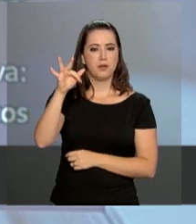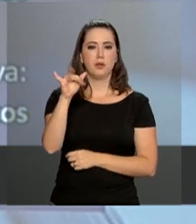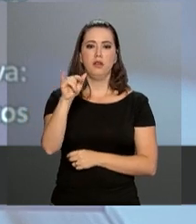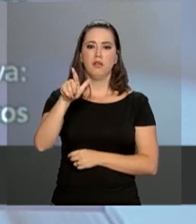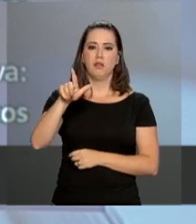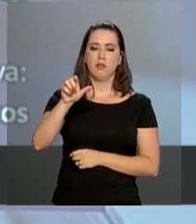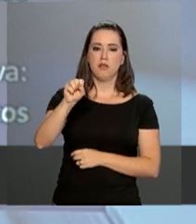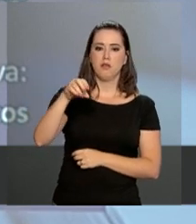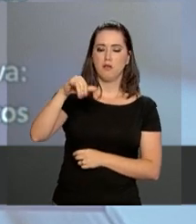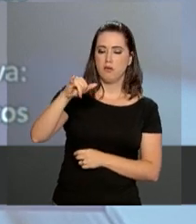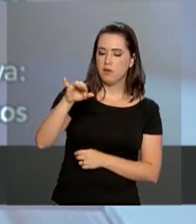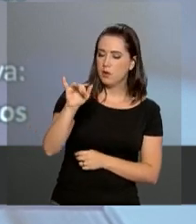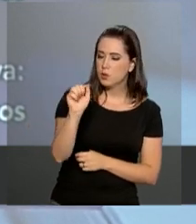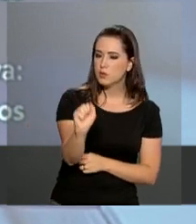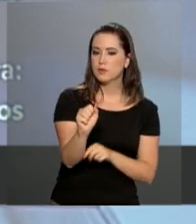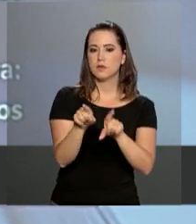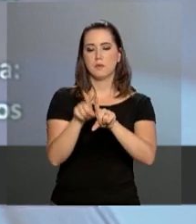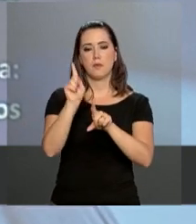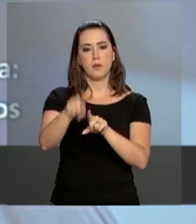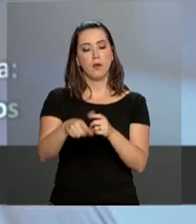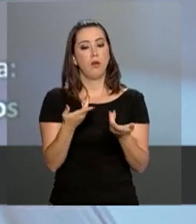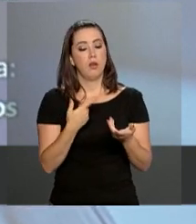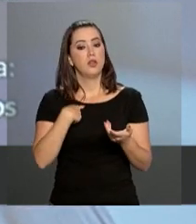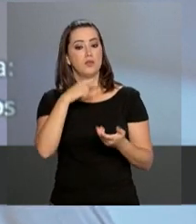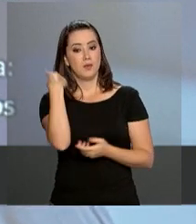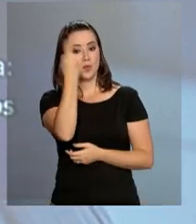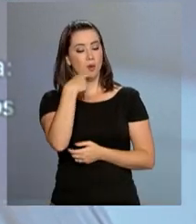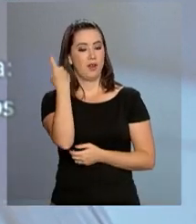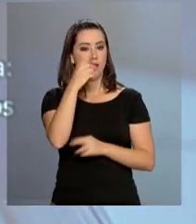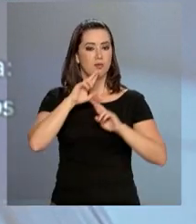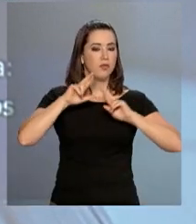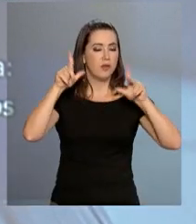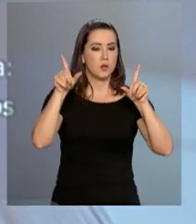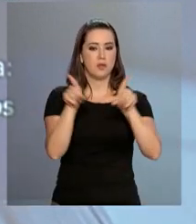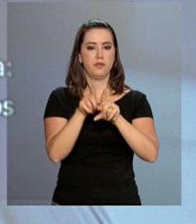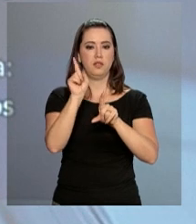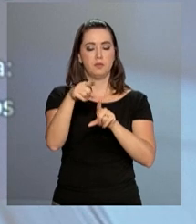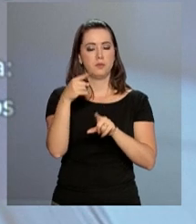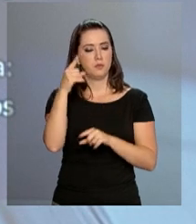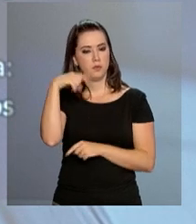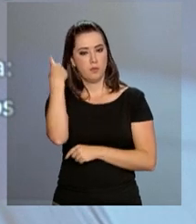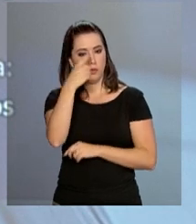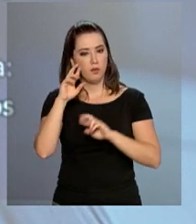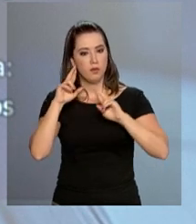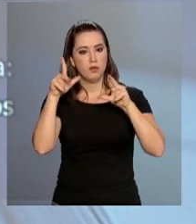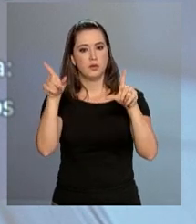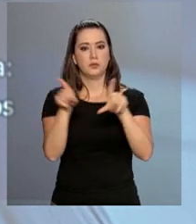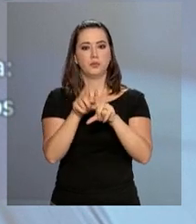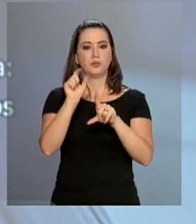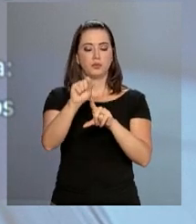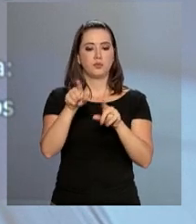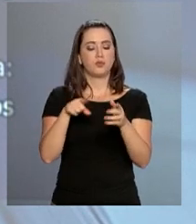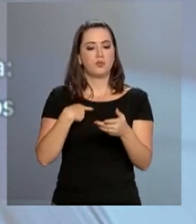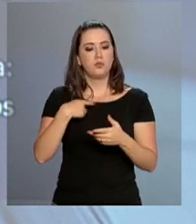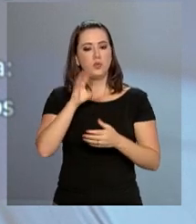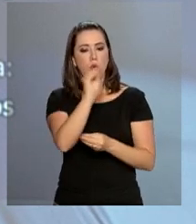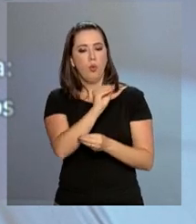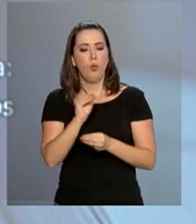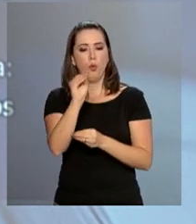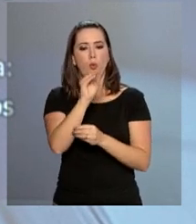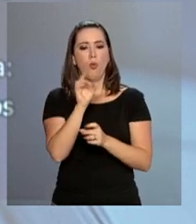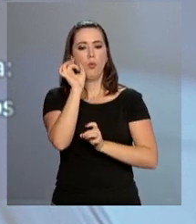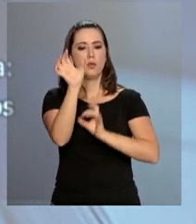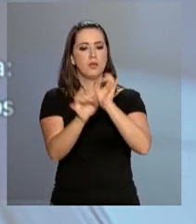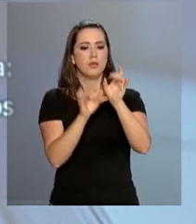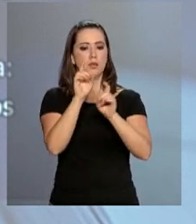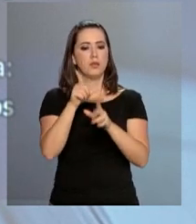e 30 minutos em alguns lugares em função da do atendimento a necessidades especiais nós temos ainda